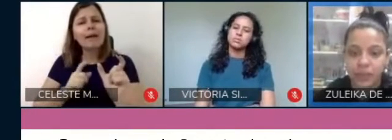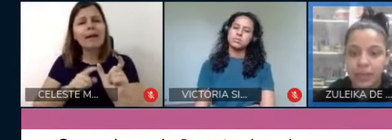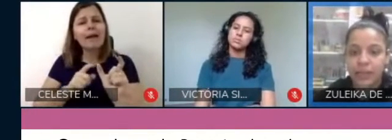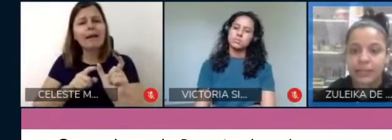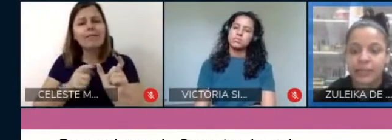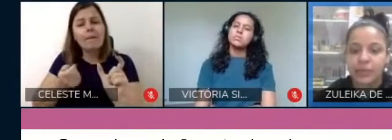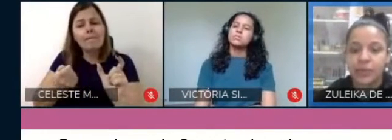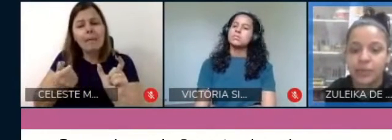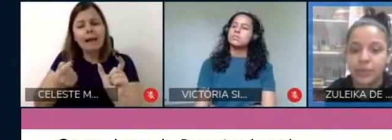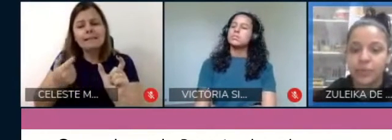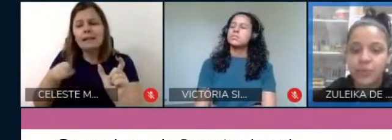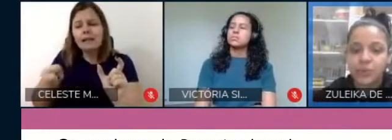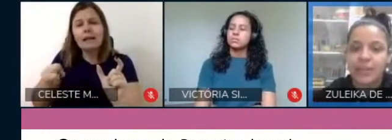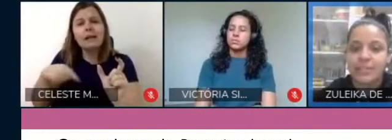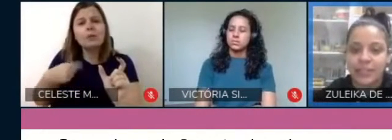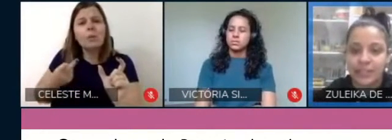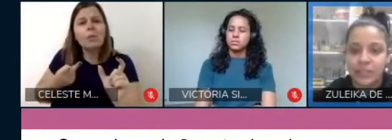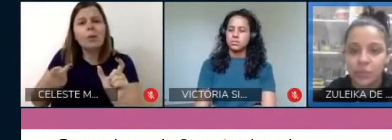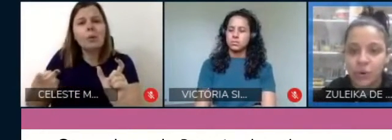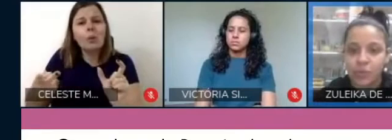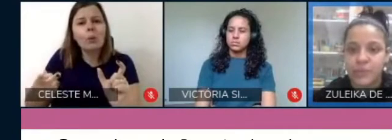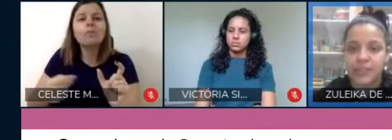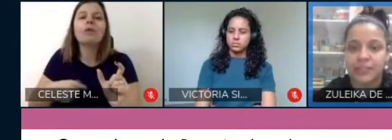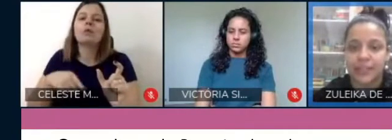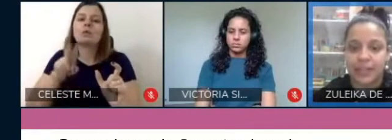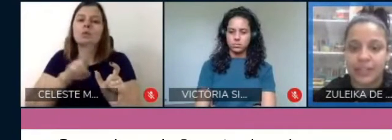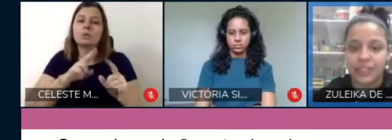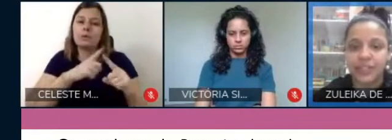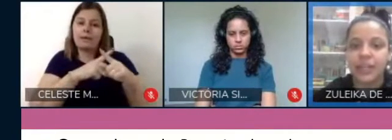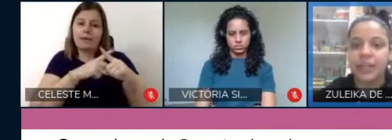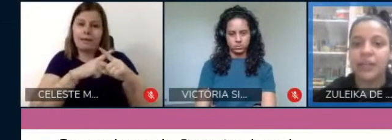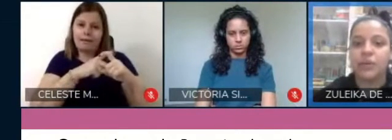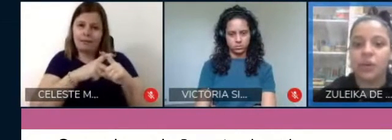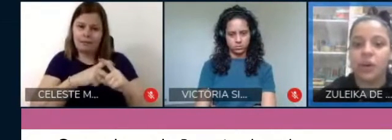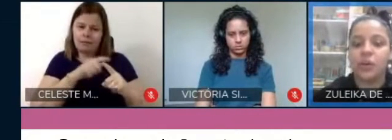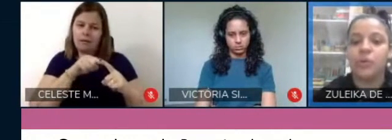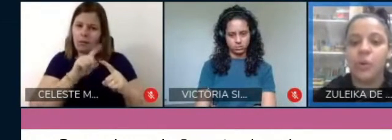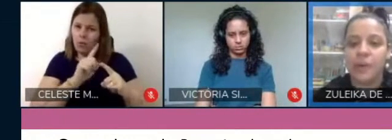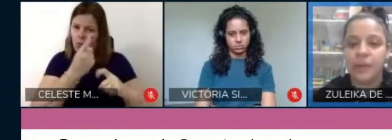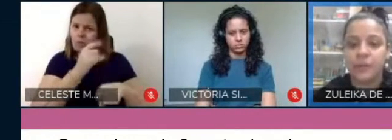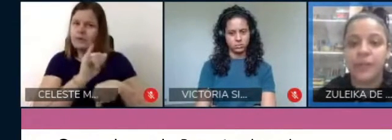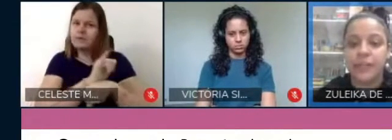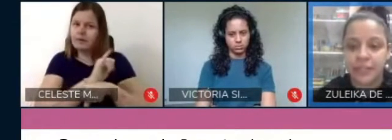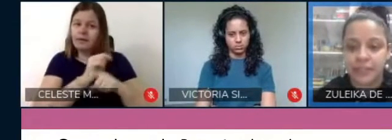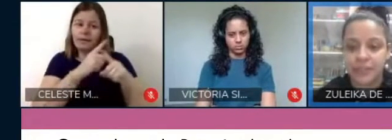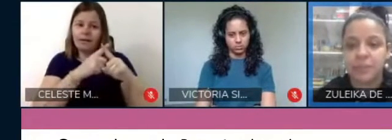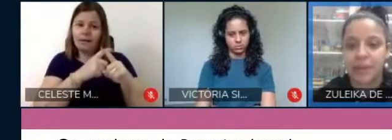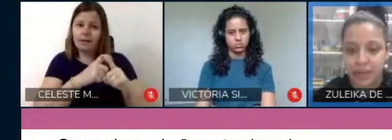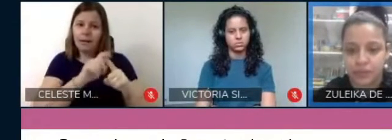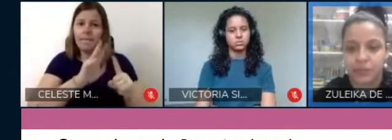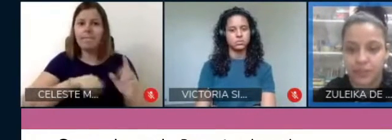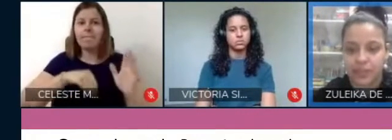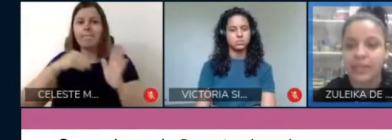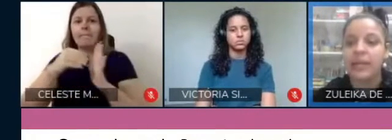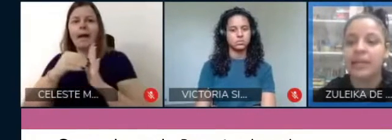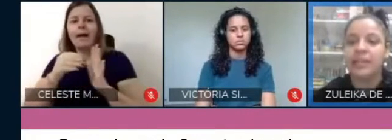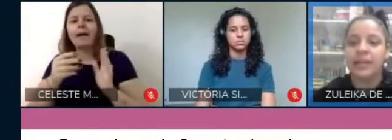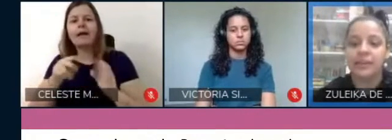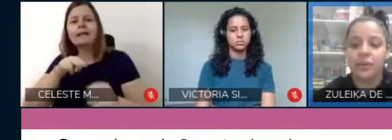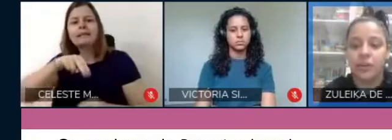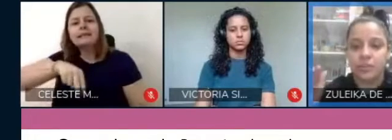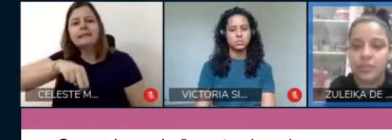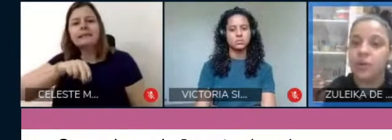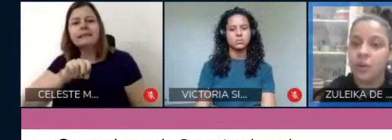estou buscando. Então, eu uso o asterisco como estratégia e coloco o operador near, de perto,